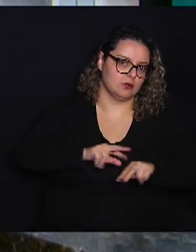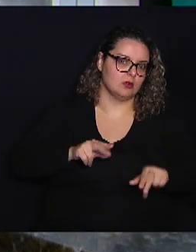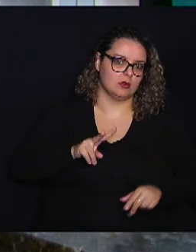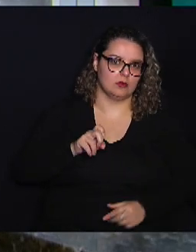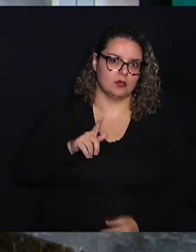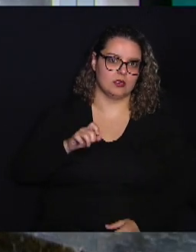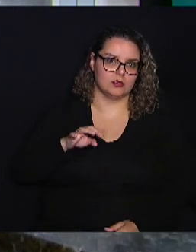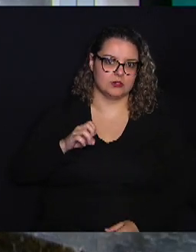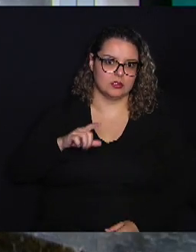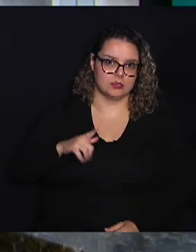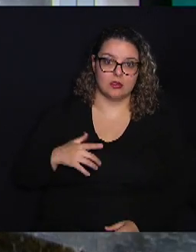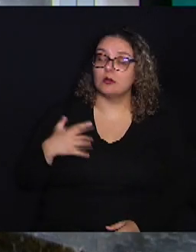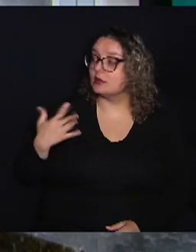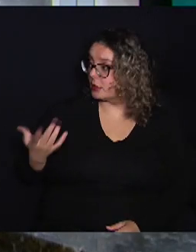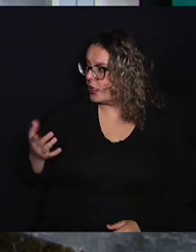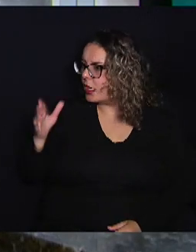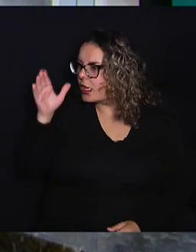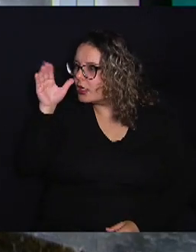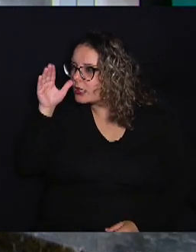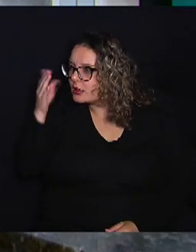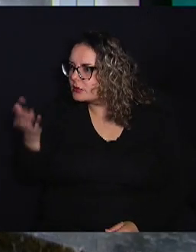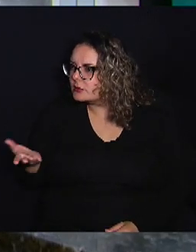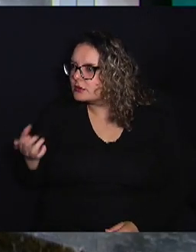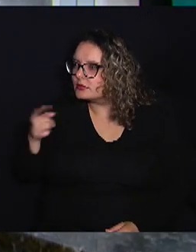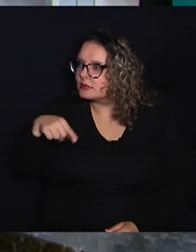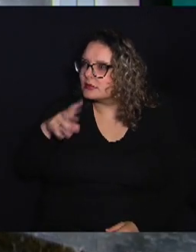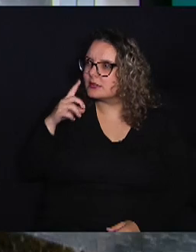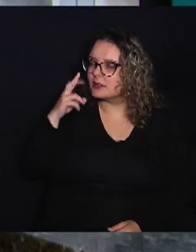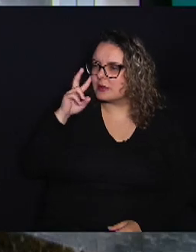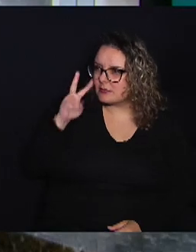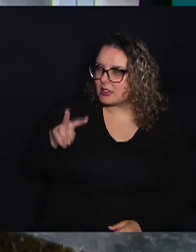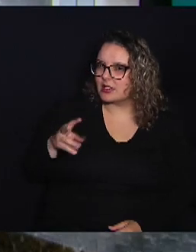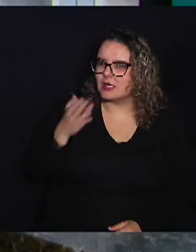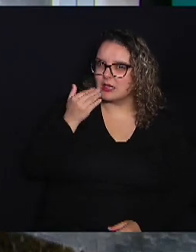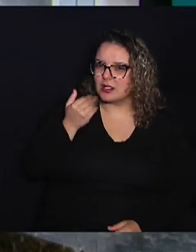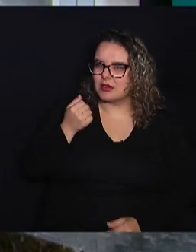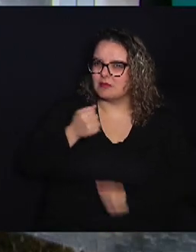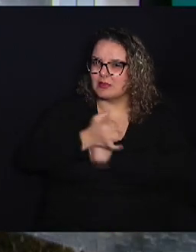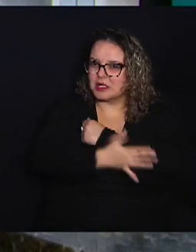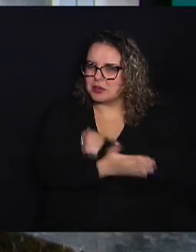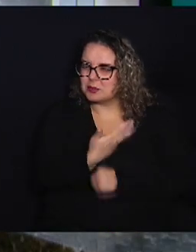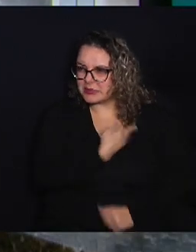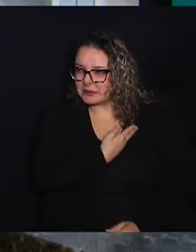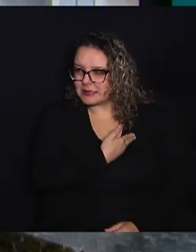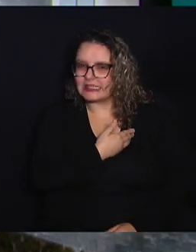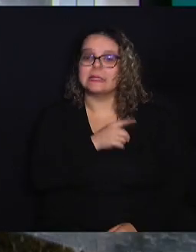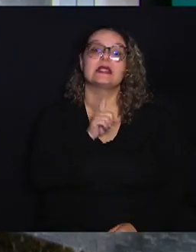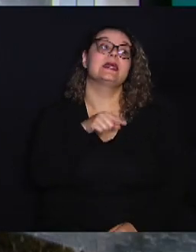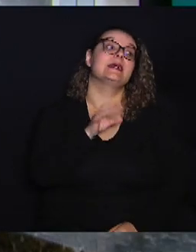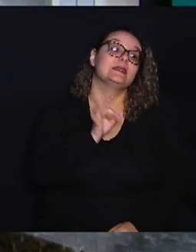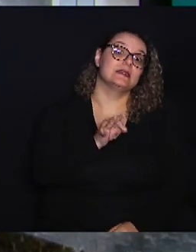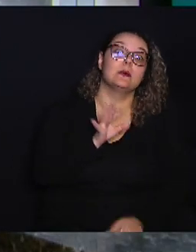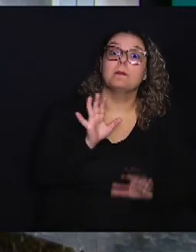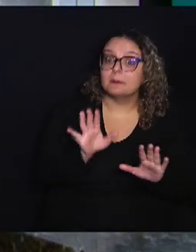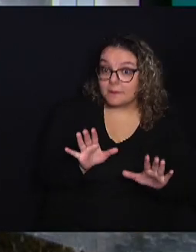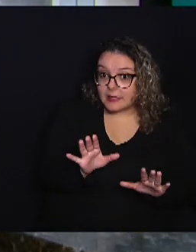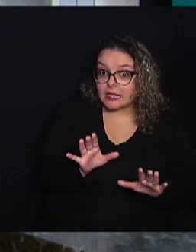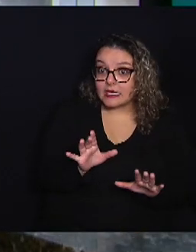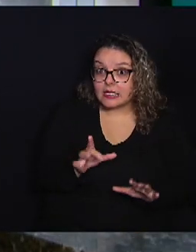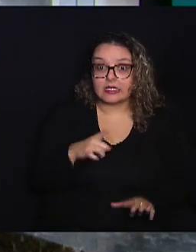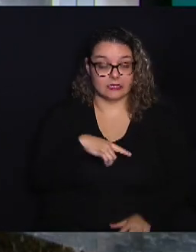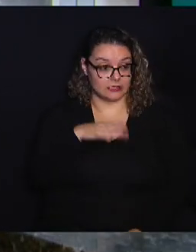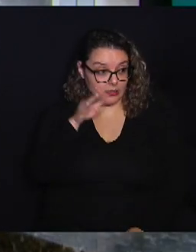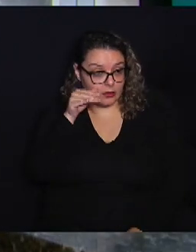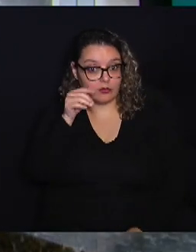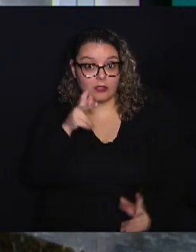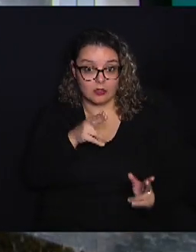Foi daí que surgiu aquela curiosidade onde vocês viram que elas comem o cocô da coleguinha. Isso, exatamente. Só que tem uma curiosidade, como